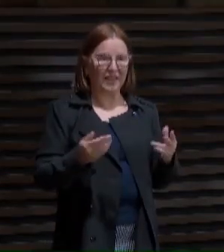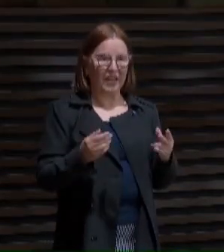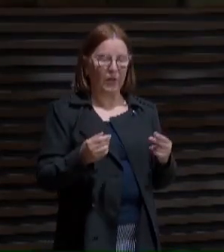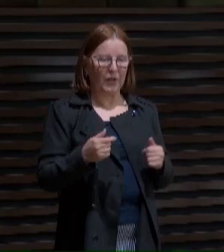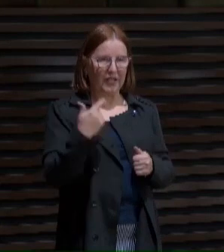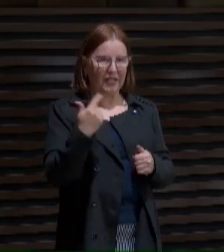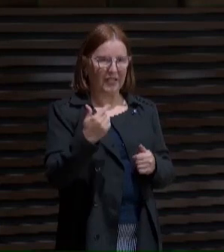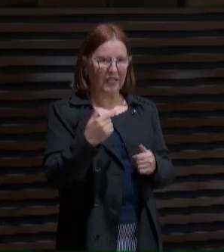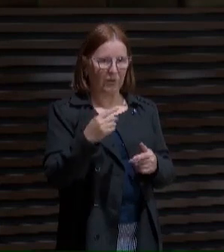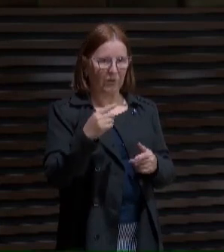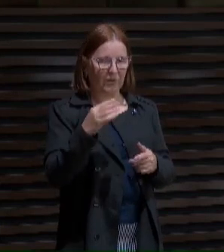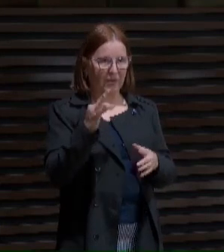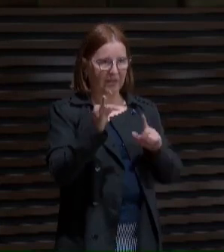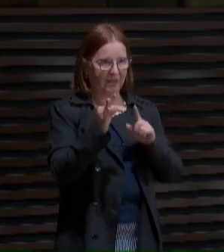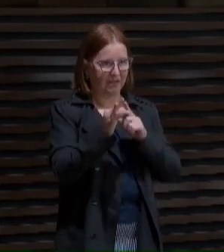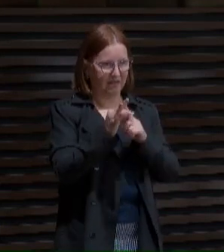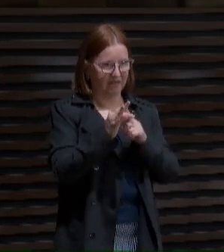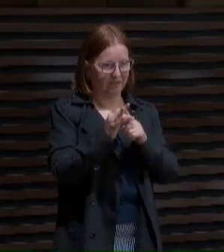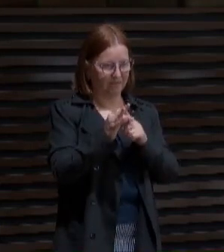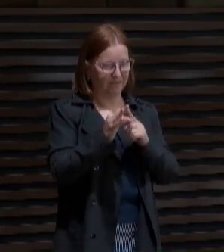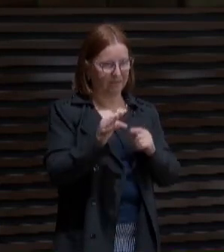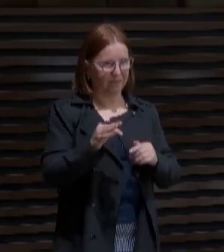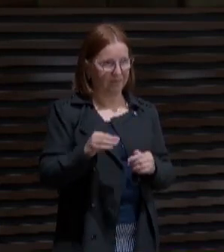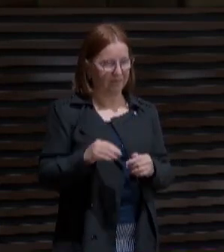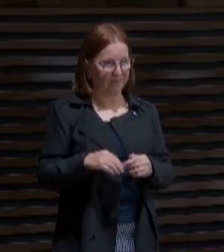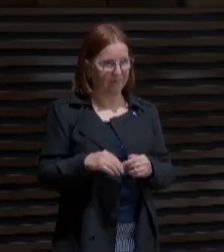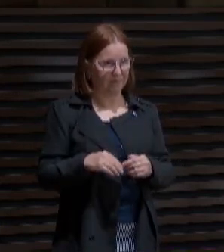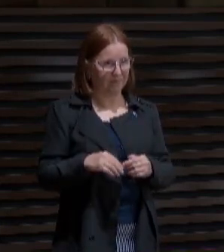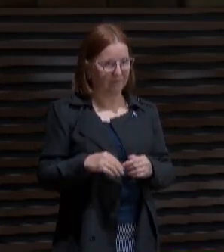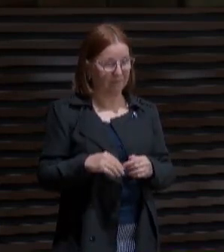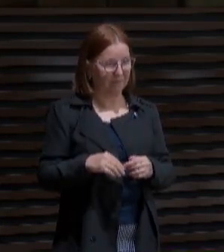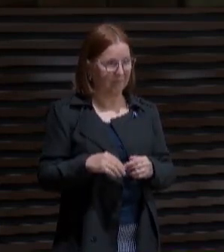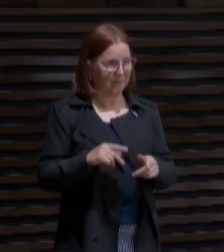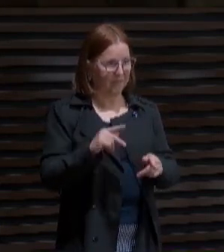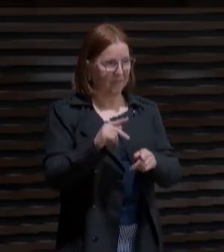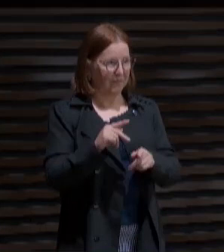Tessalonicenses 1,9. Não tendo esperança e sem Deus no mundo.